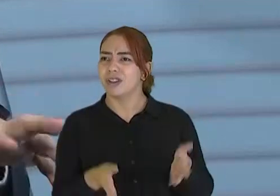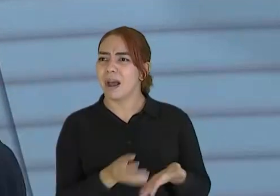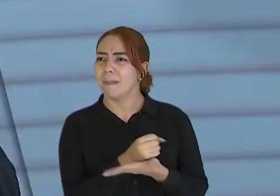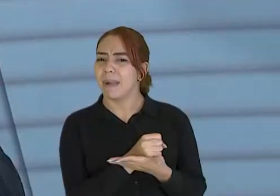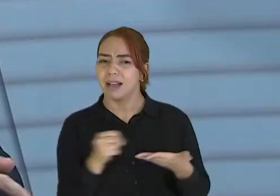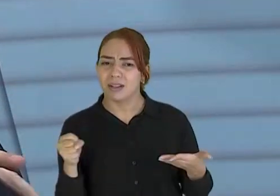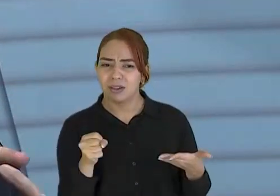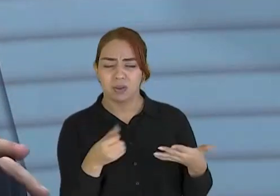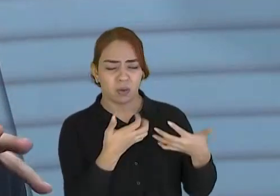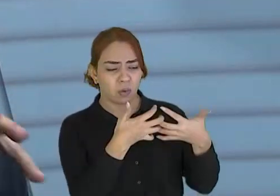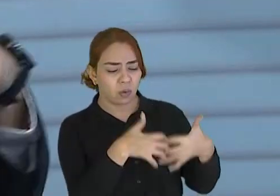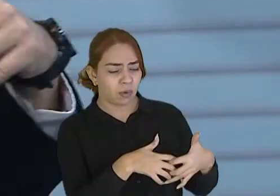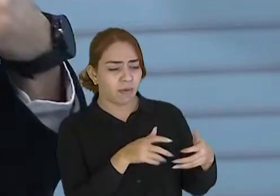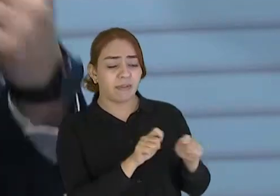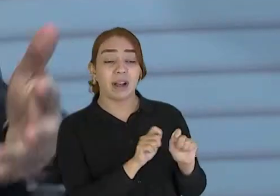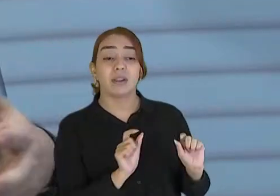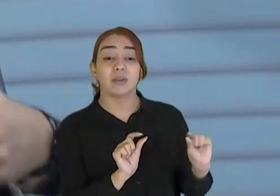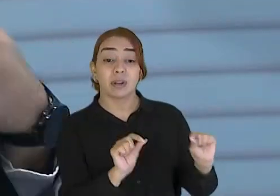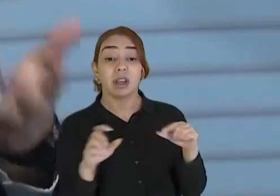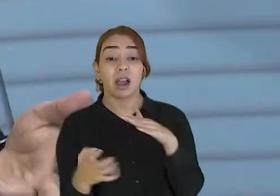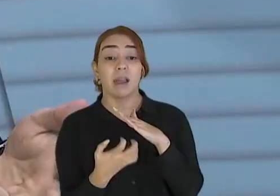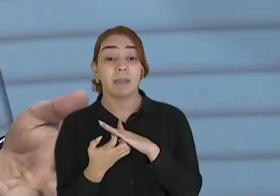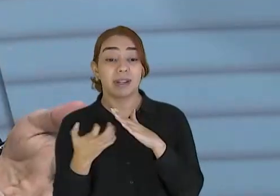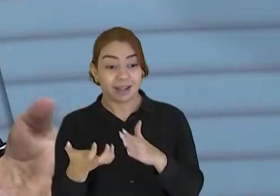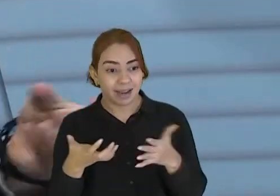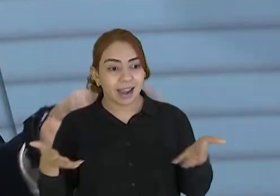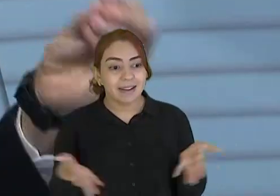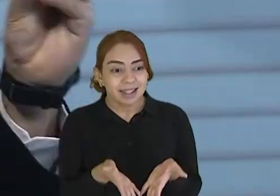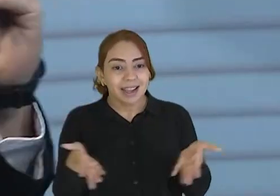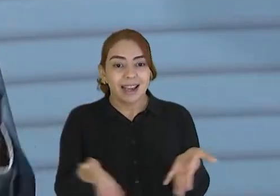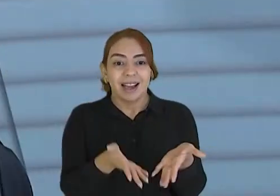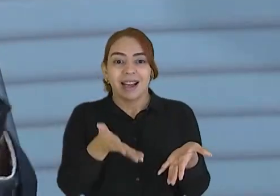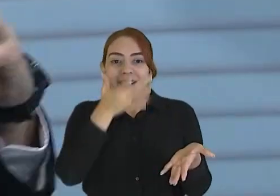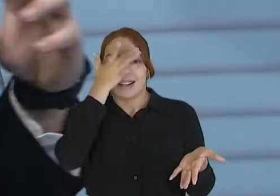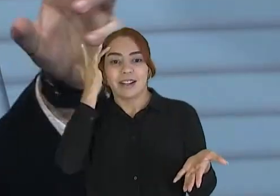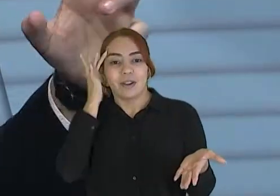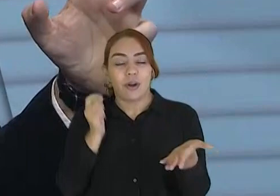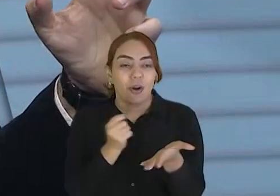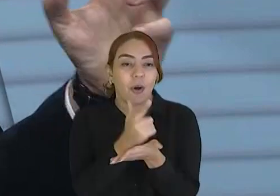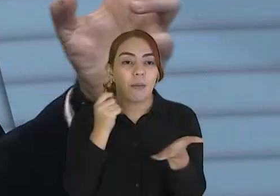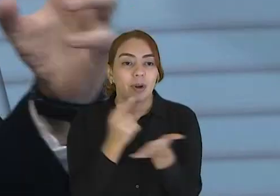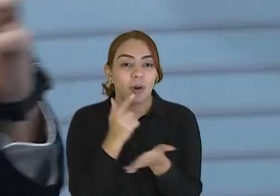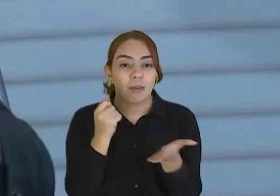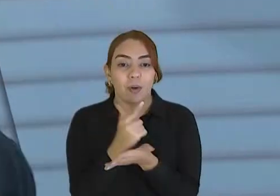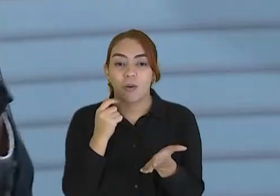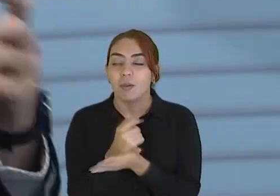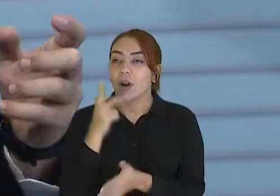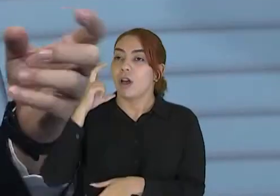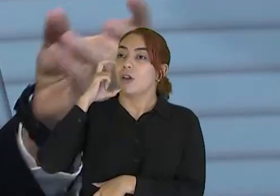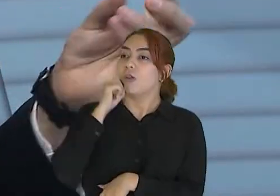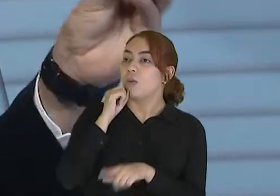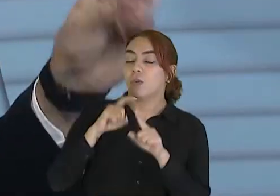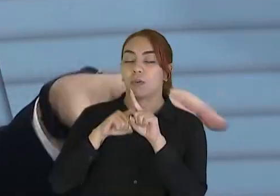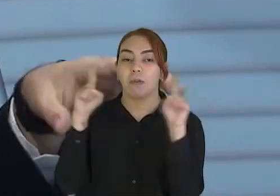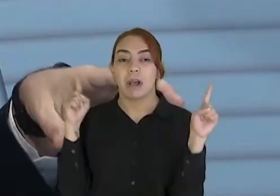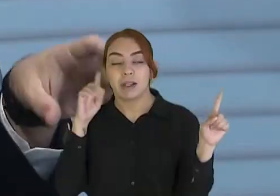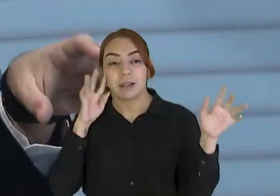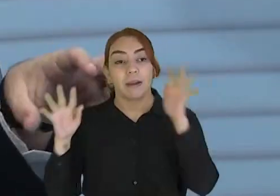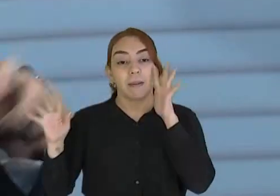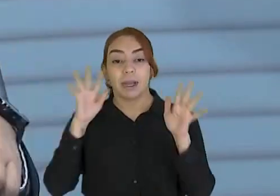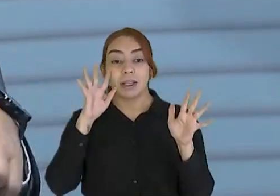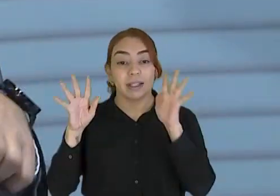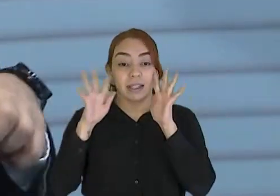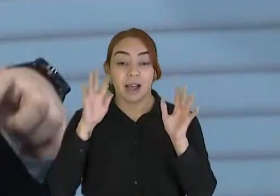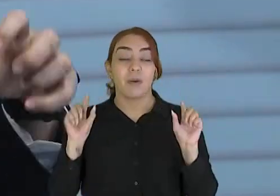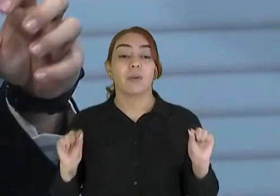A empresa se preocupa em que haja compra, estimular a compra. Mas esse é o problema, essas são as questões que a gente tem que pensar. E é por isso que essa